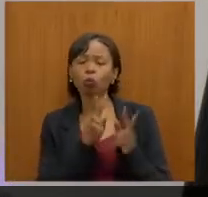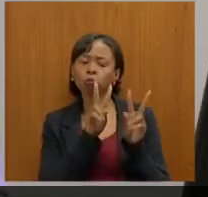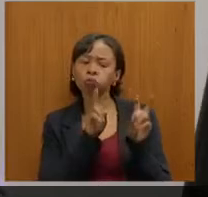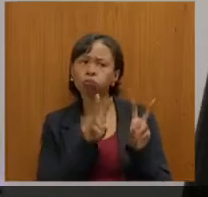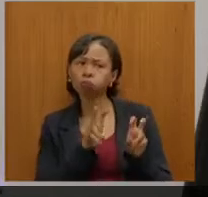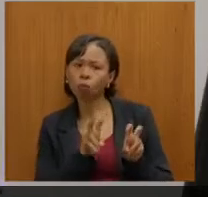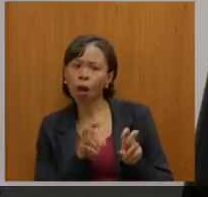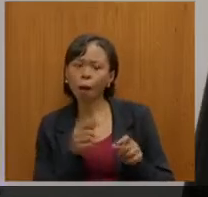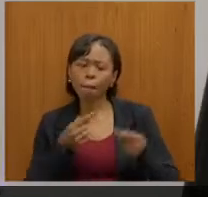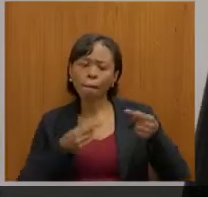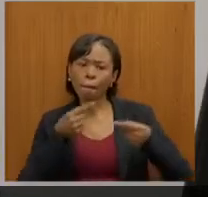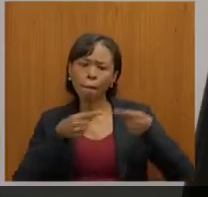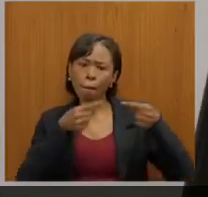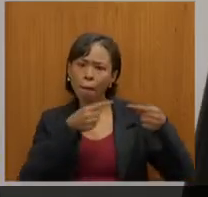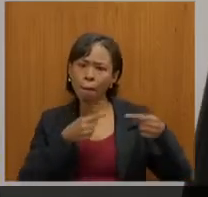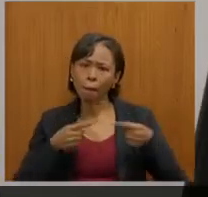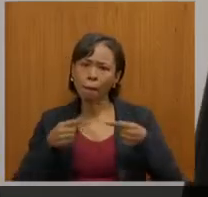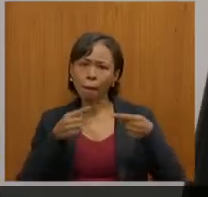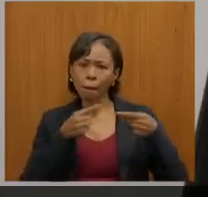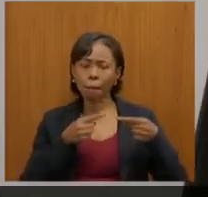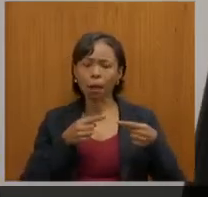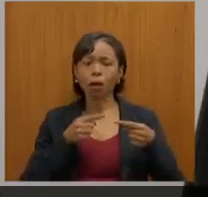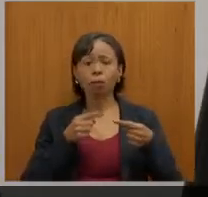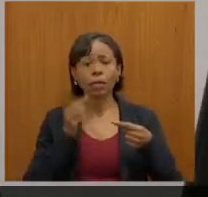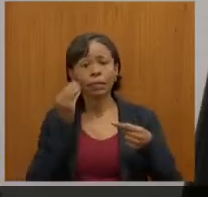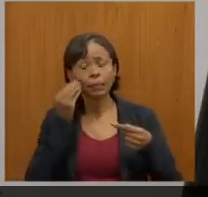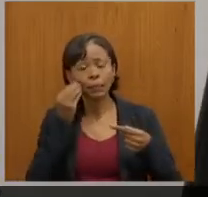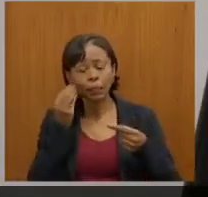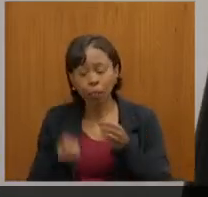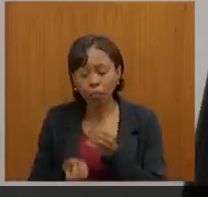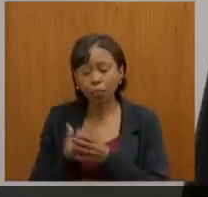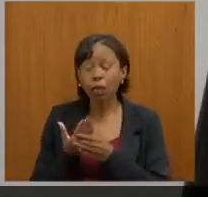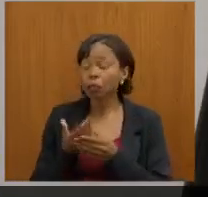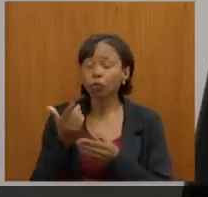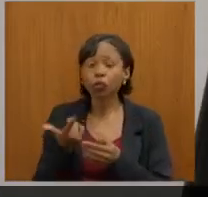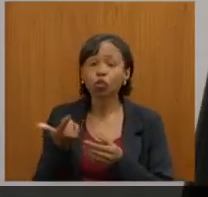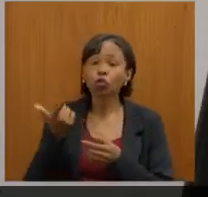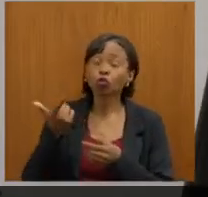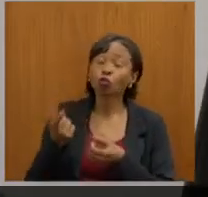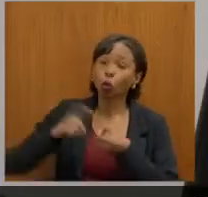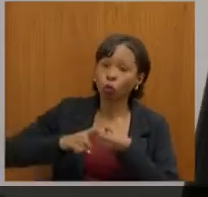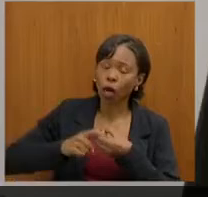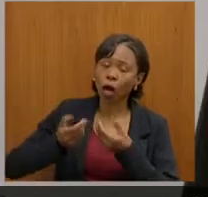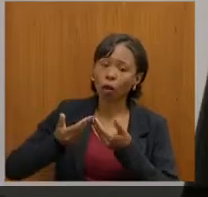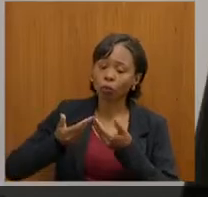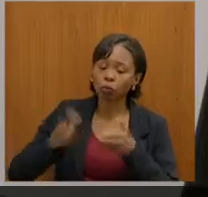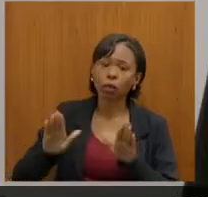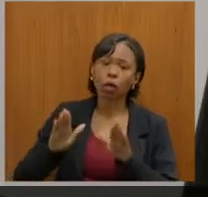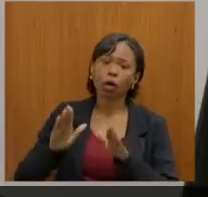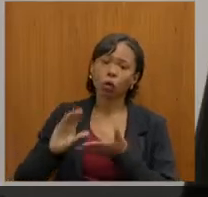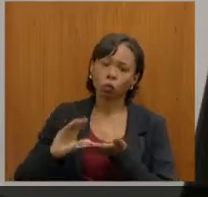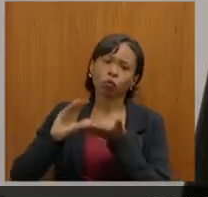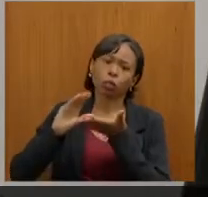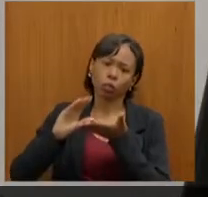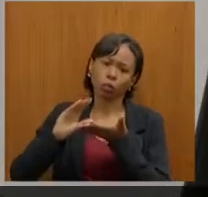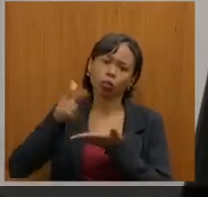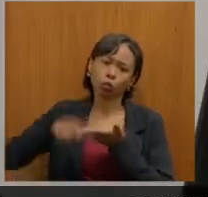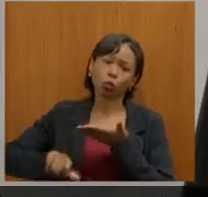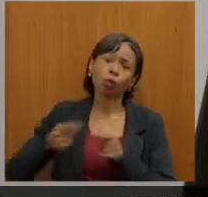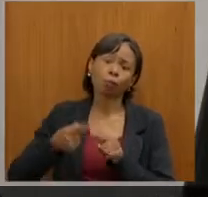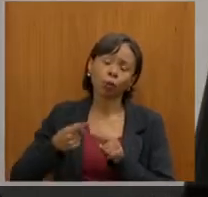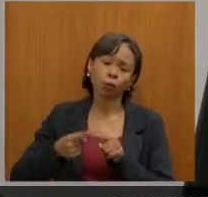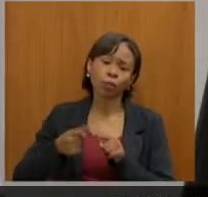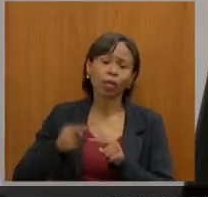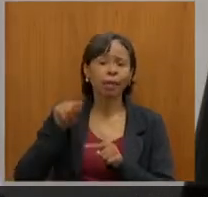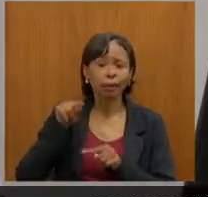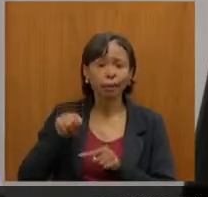sendo discutidas para que o conselho possa ser reativado e eu espero muito que a gente possa reativar o conselho porque ele é